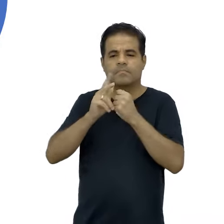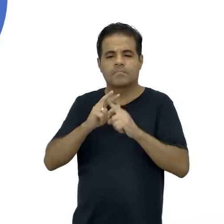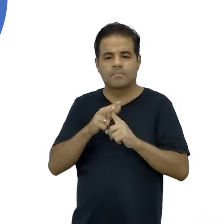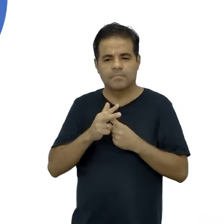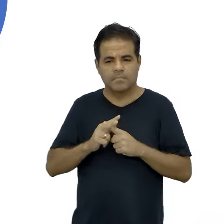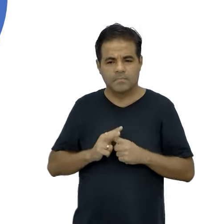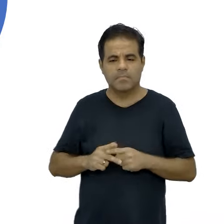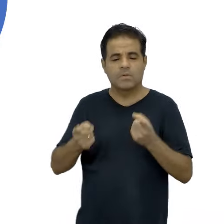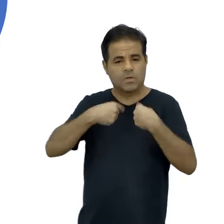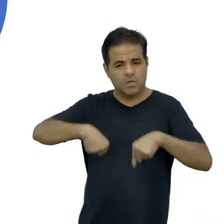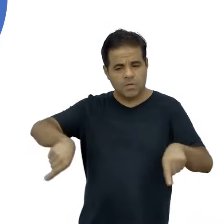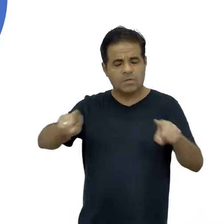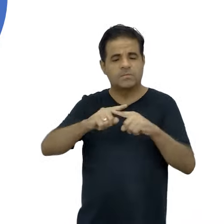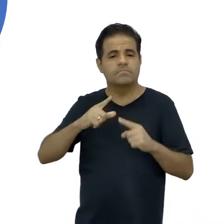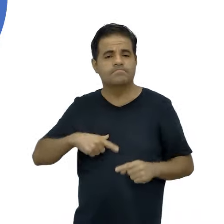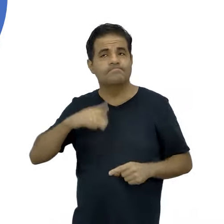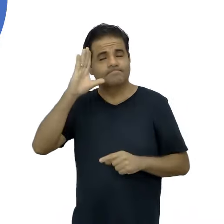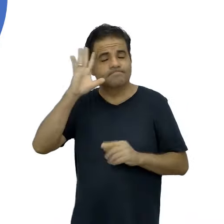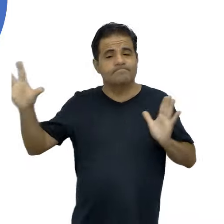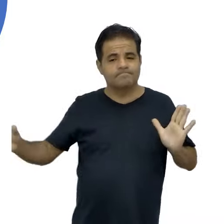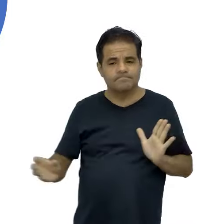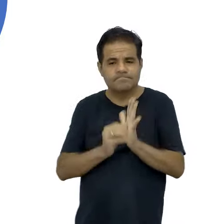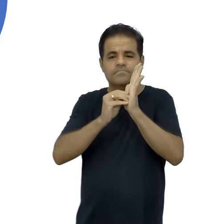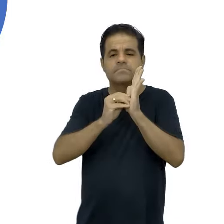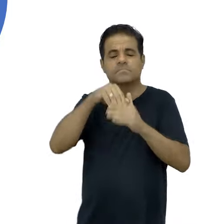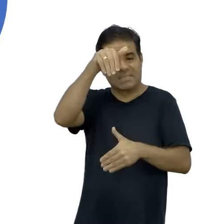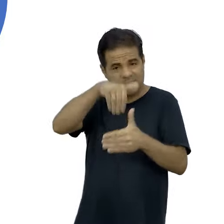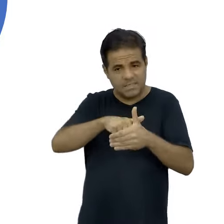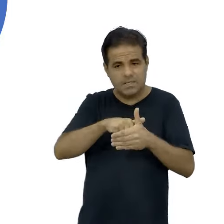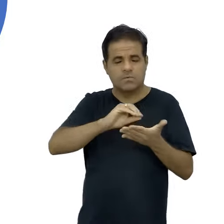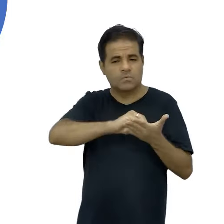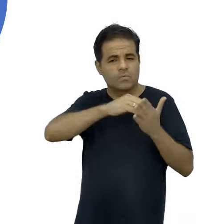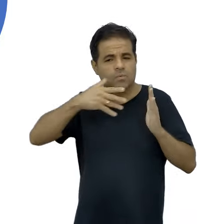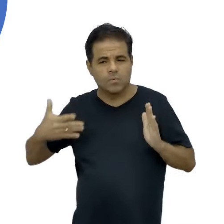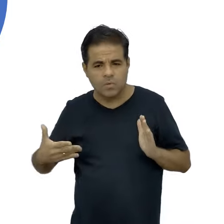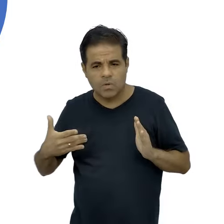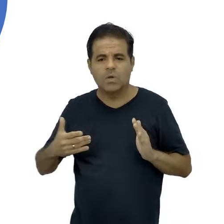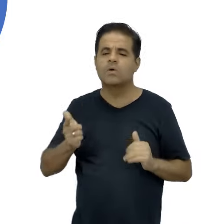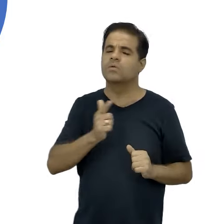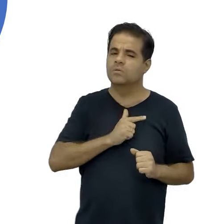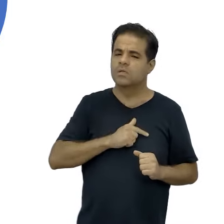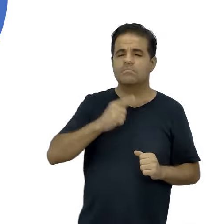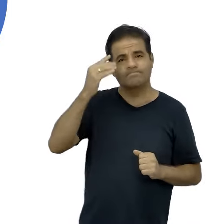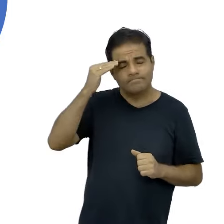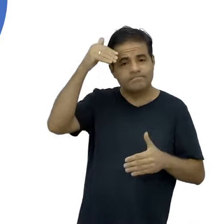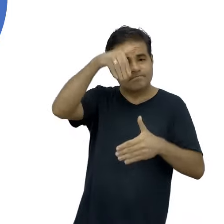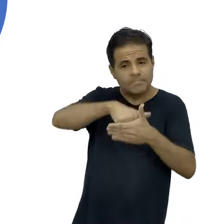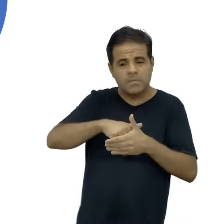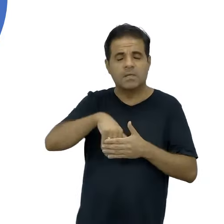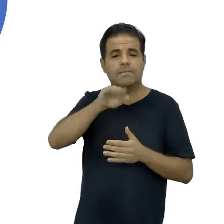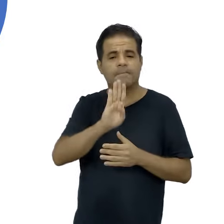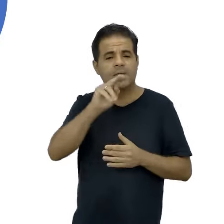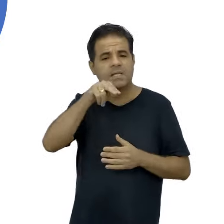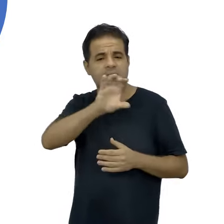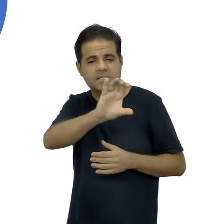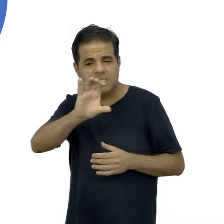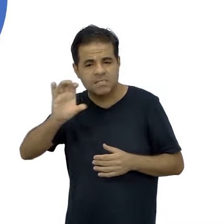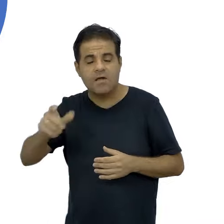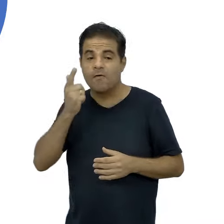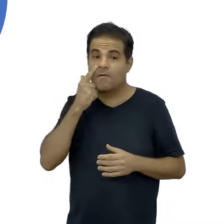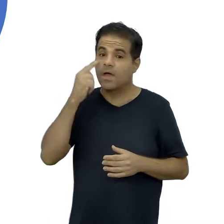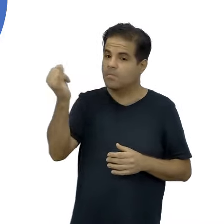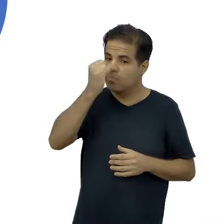matemáticas. Nós temos essa citação, né, dentro do nosso currículo paulista, nós temos ele dentro da BNCC, e a